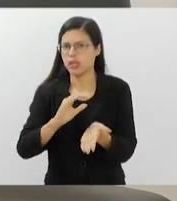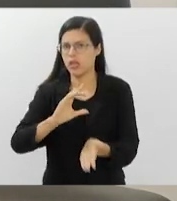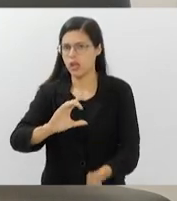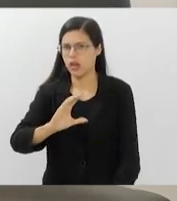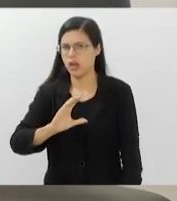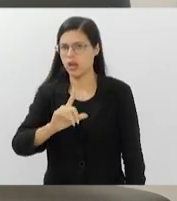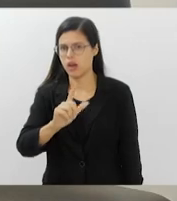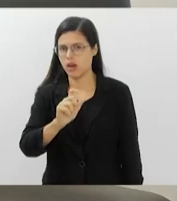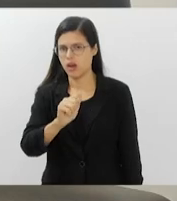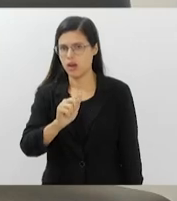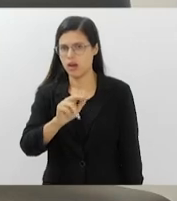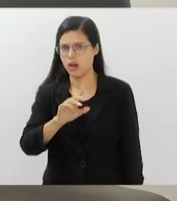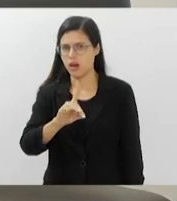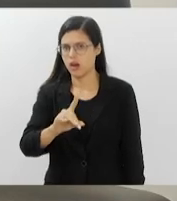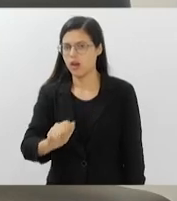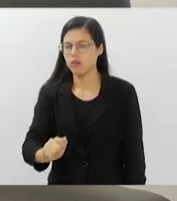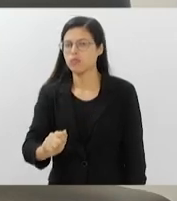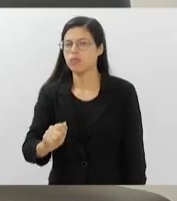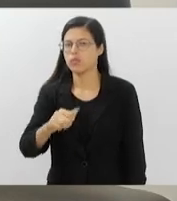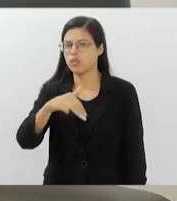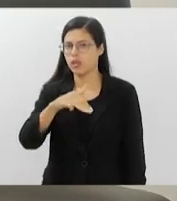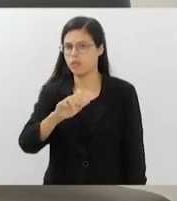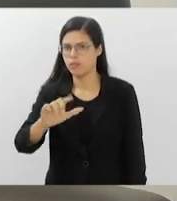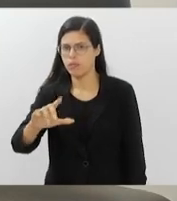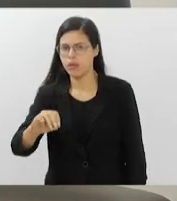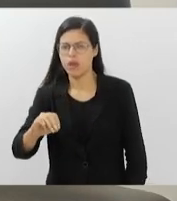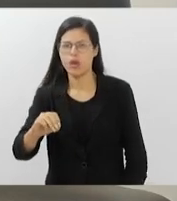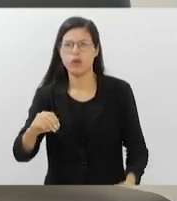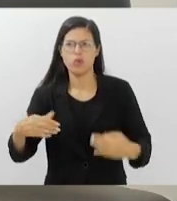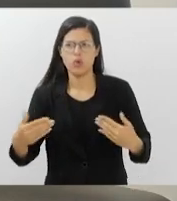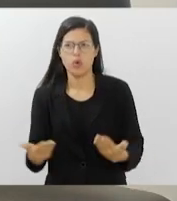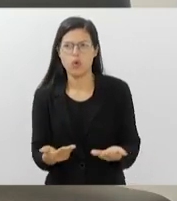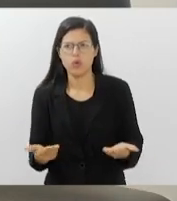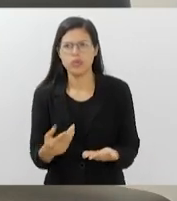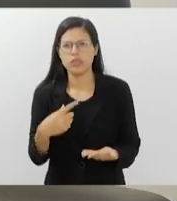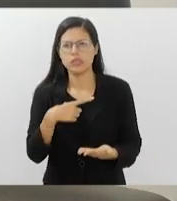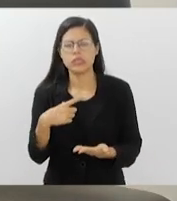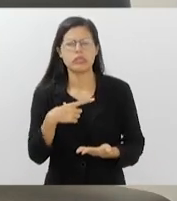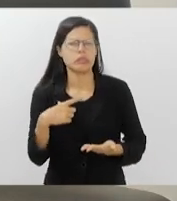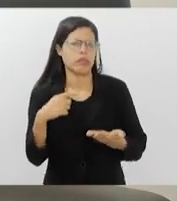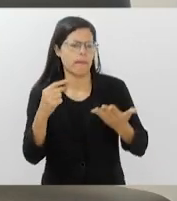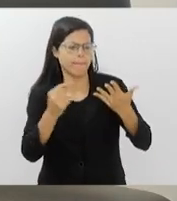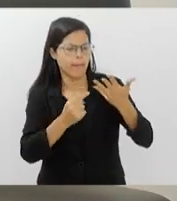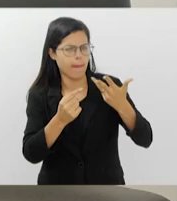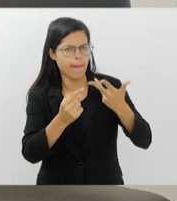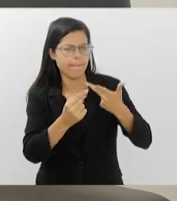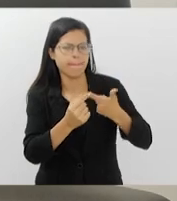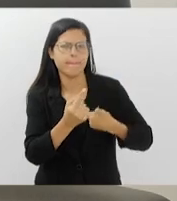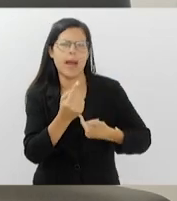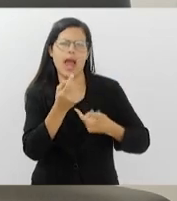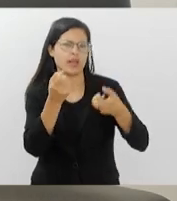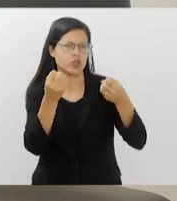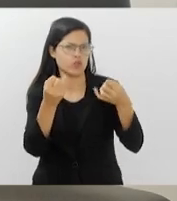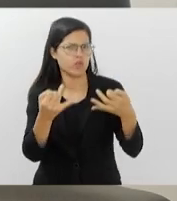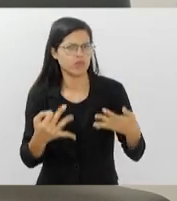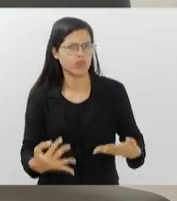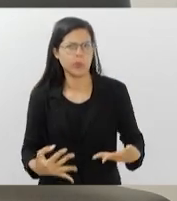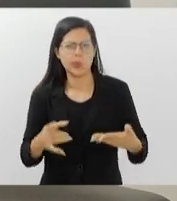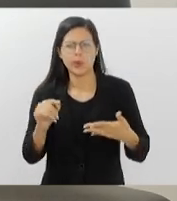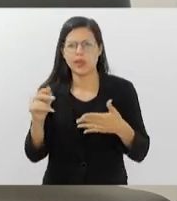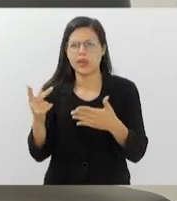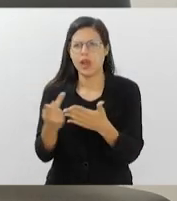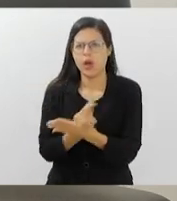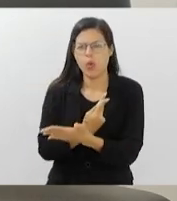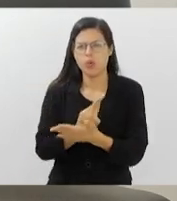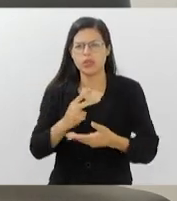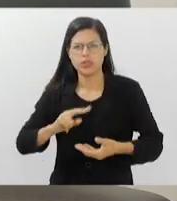hoje vai ter uma infinidade de desculpas do que aconteceu na questão dos transplantados